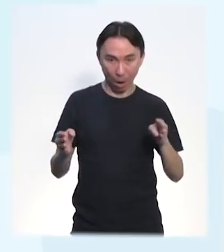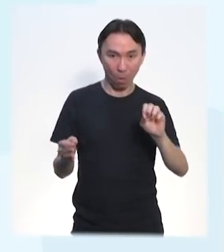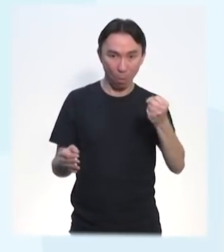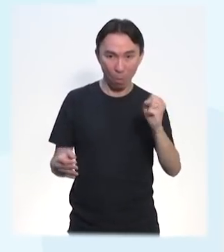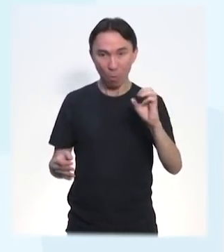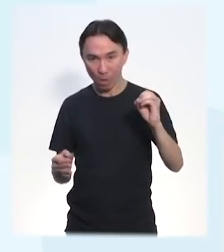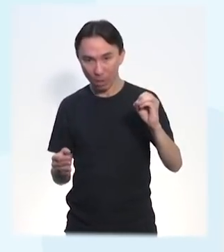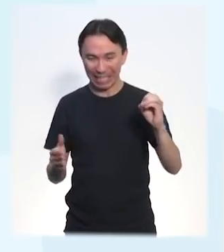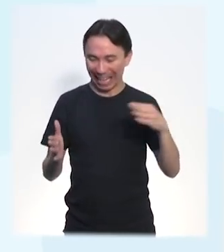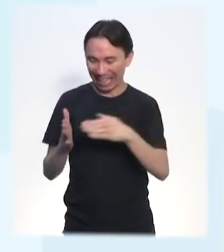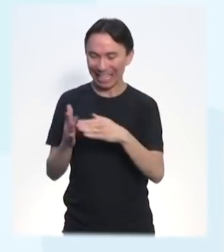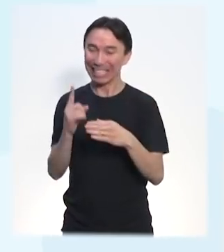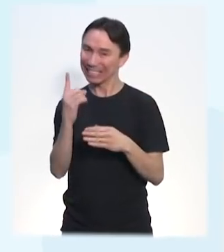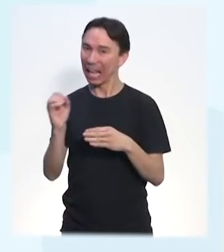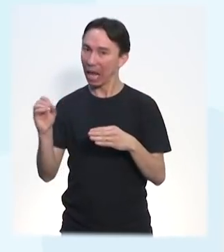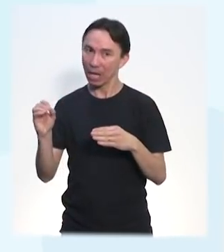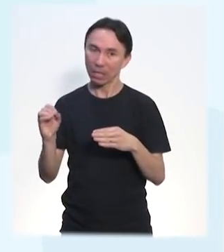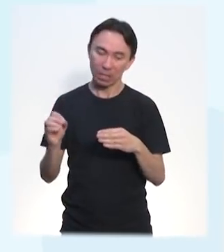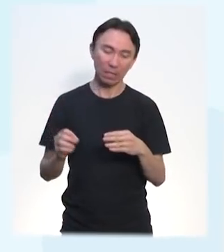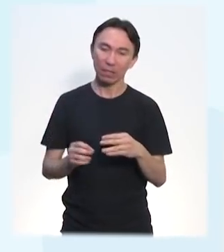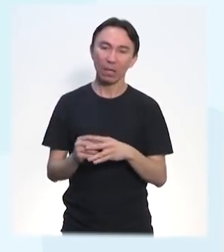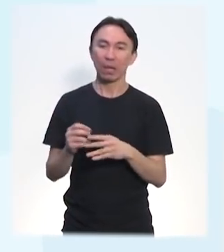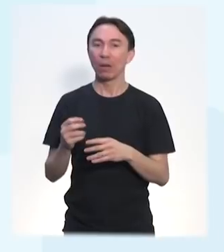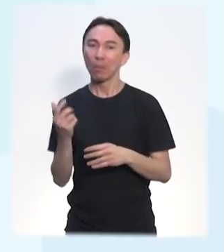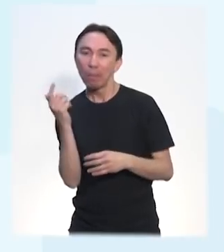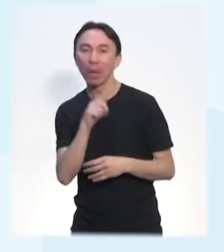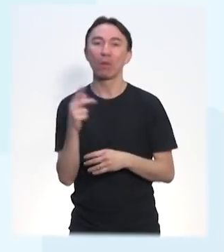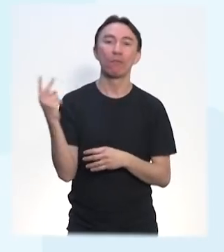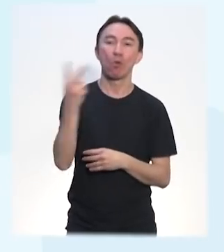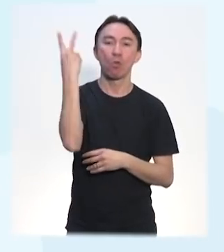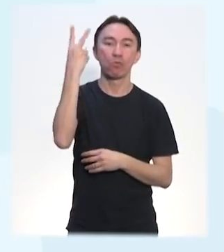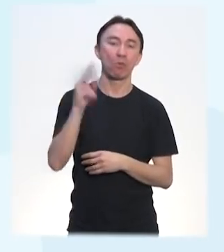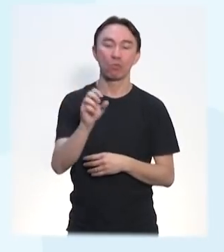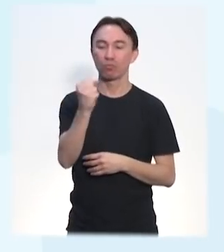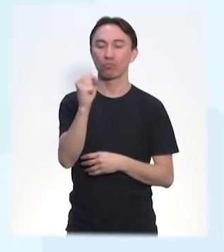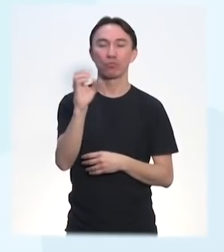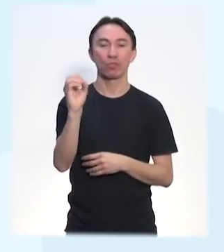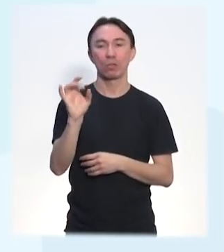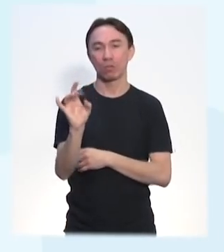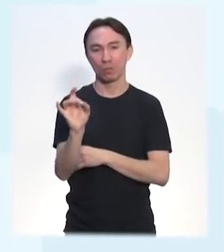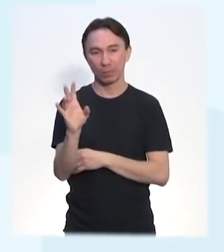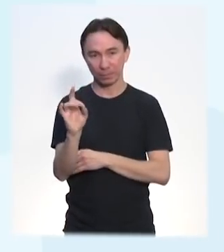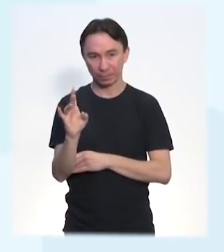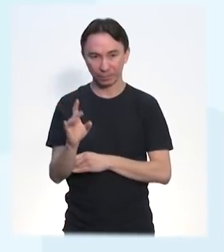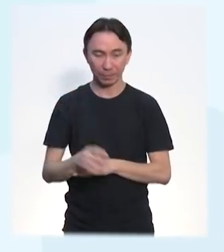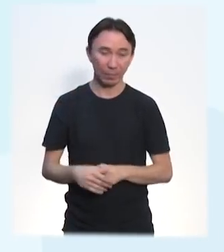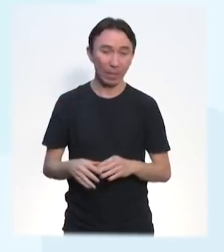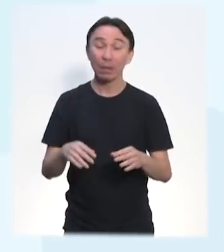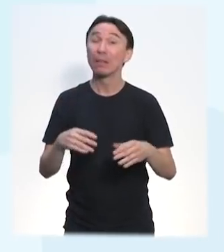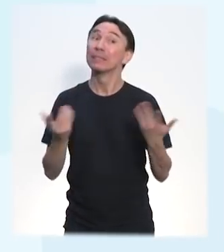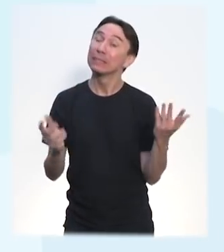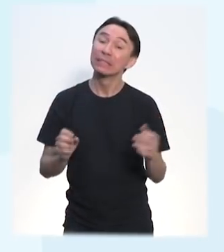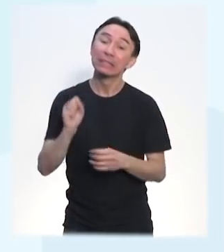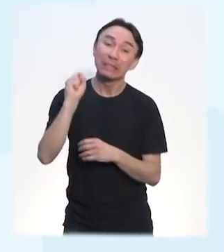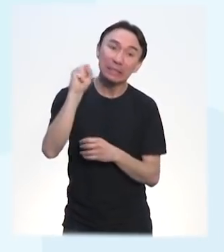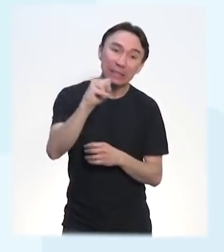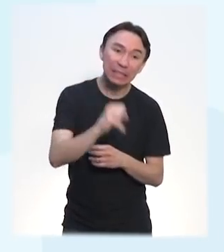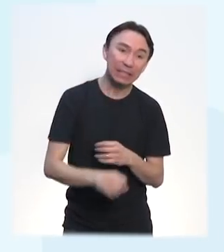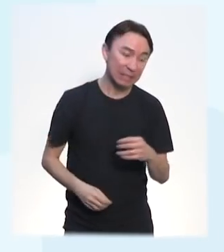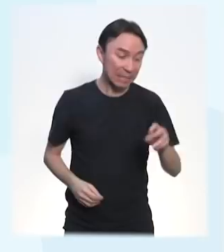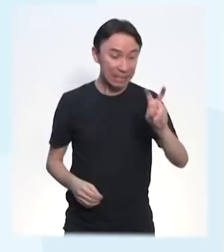seria 80 pontos. E aí, diminuindo entre 80 e 50% dos alunos realizando essa